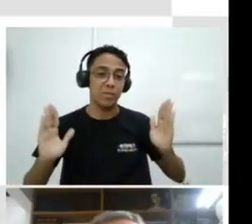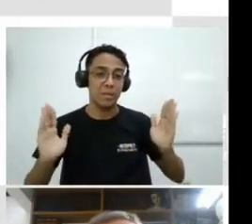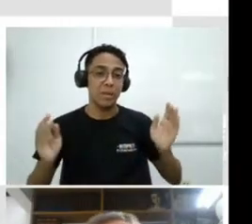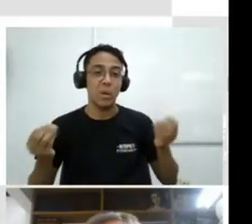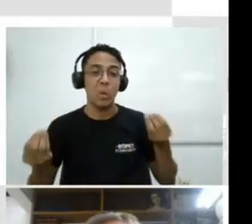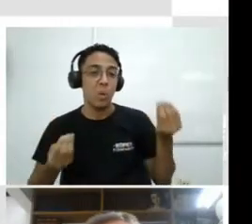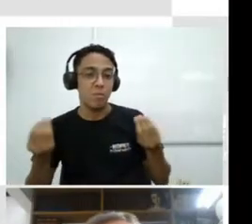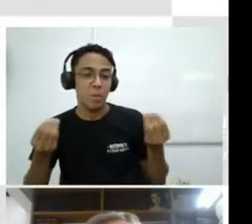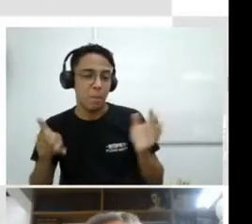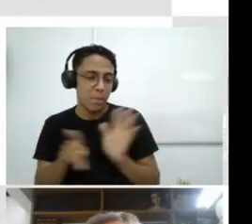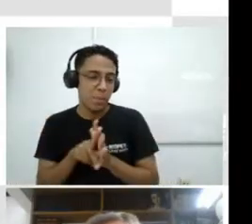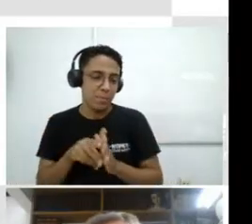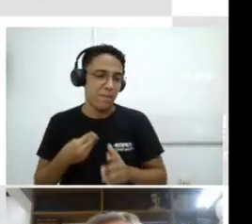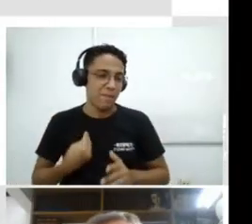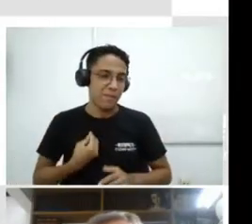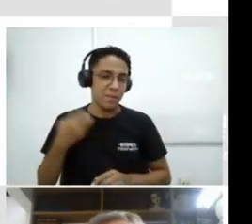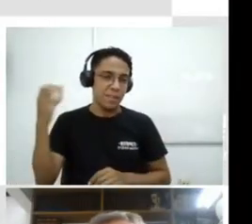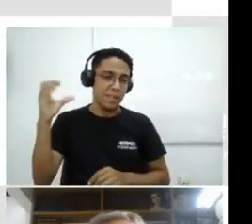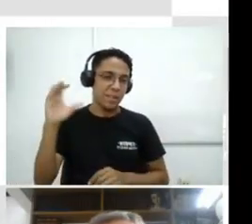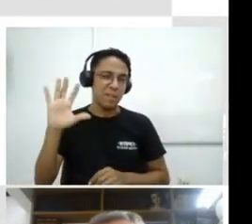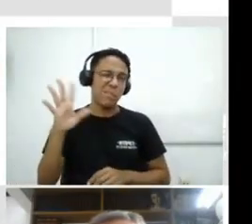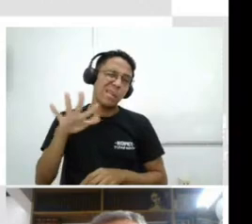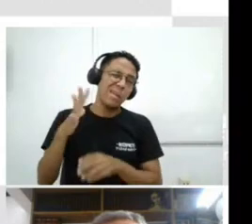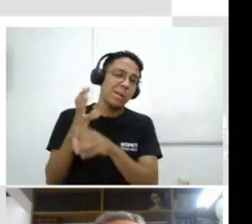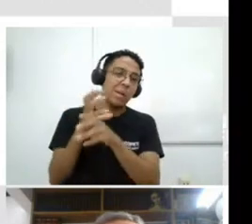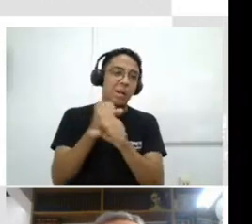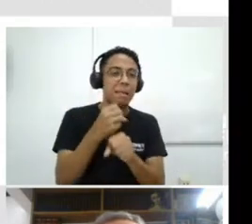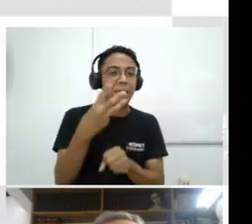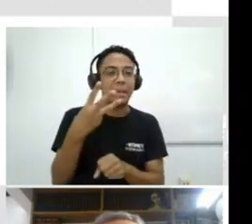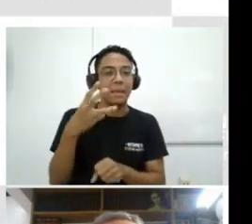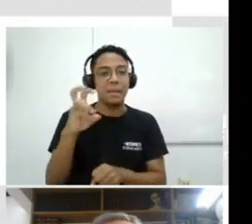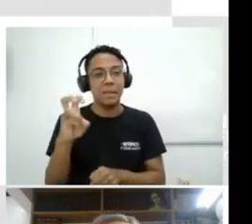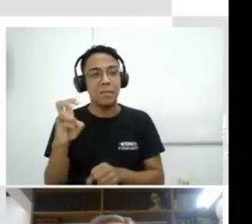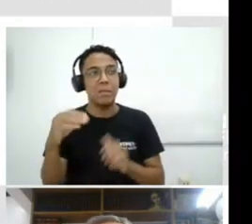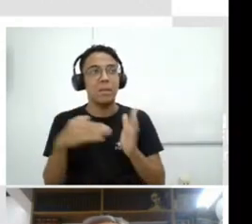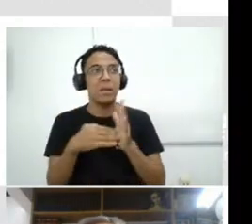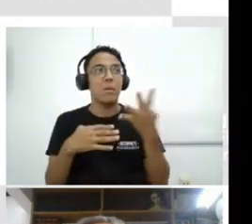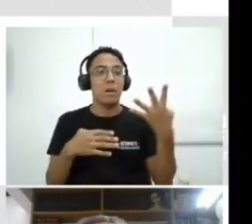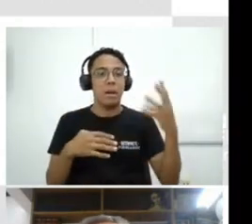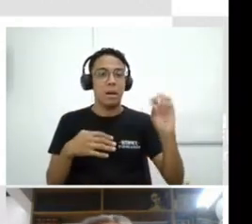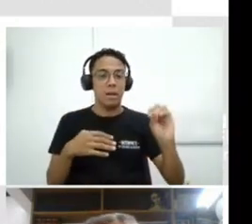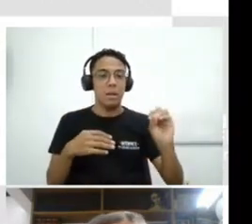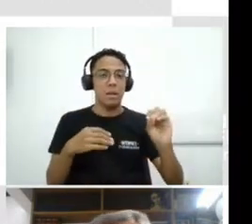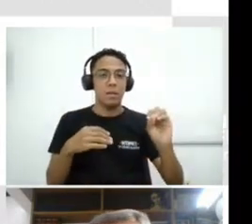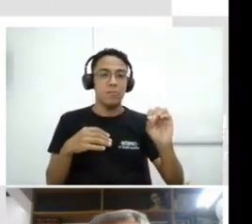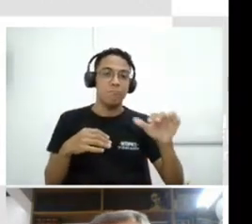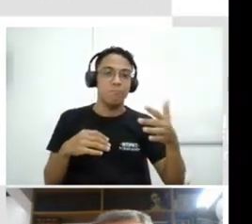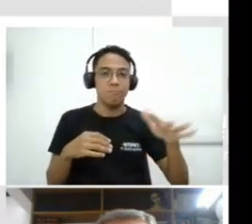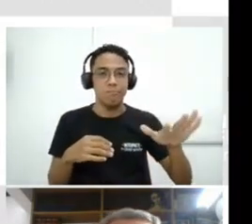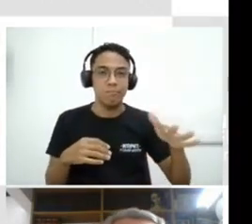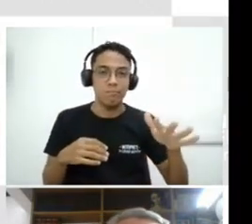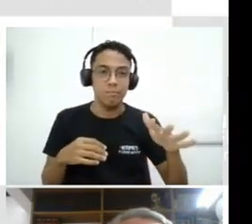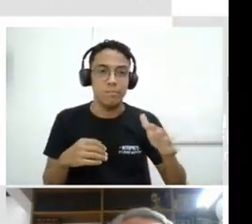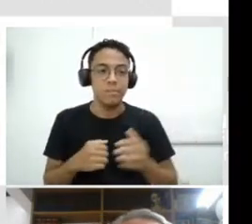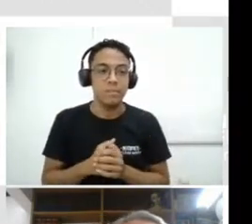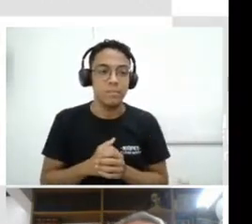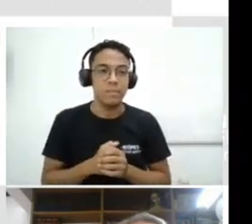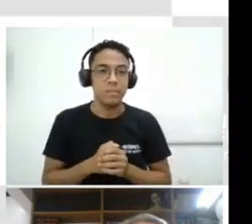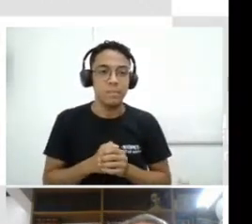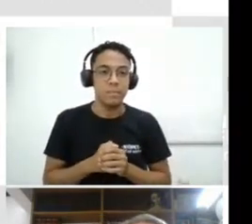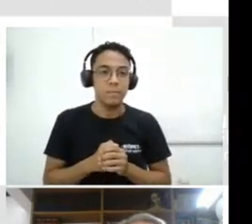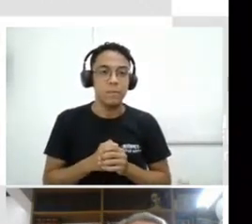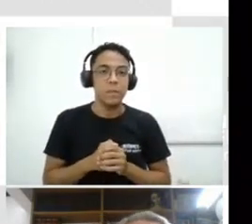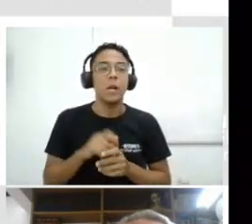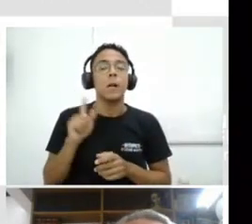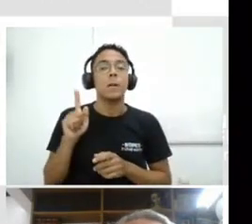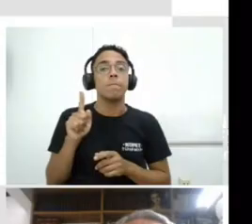cientista, ele terá mais ou menos 35, 40 anos, né? Ou seja, nos seus próximos 40 anos, mais ou menos. E o que eles